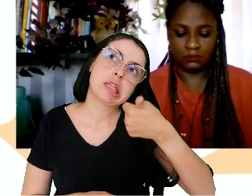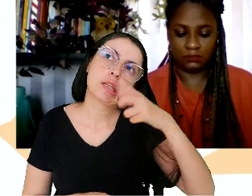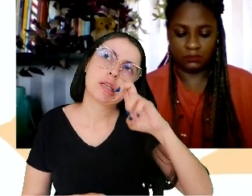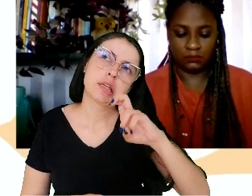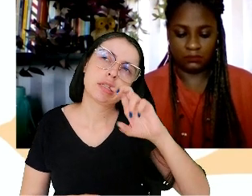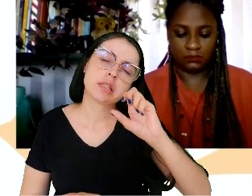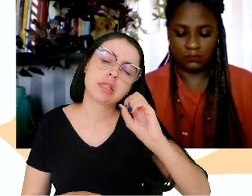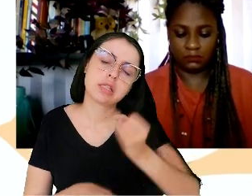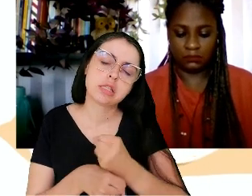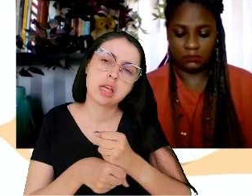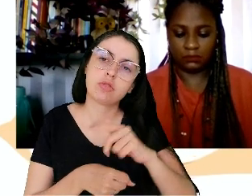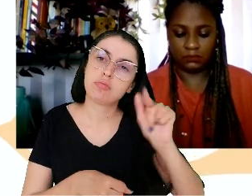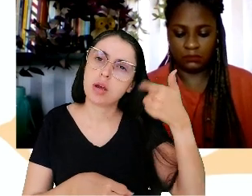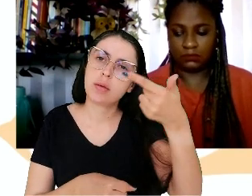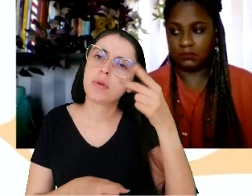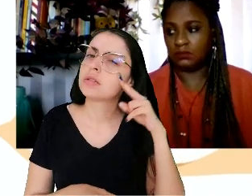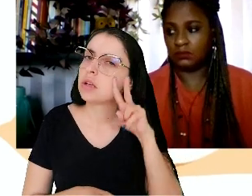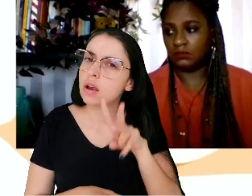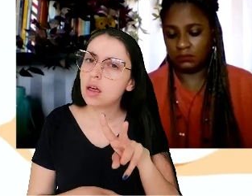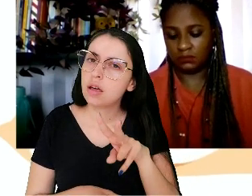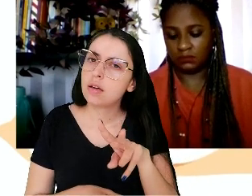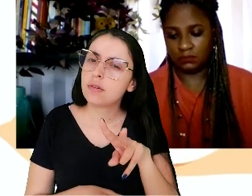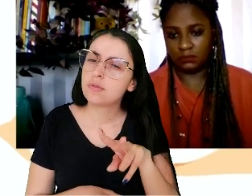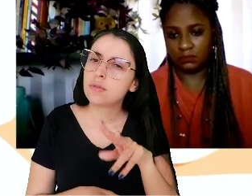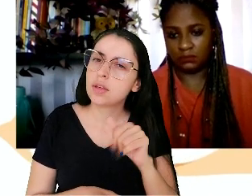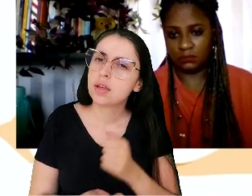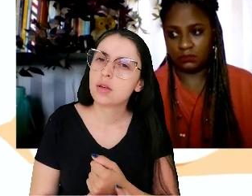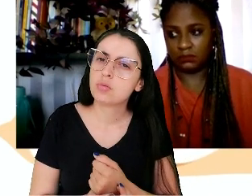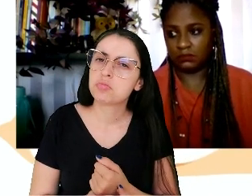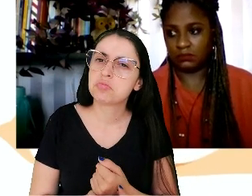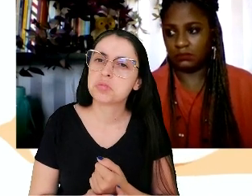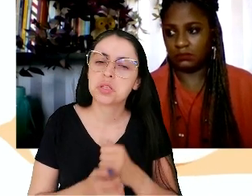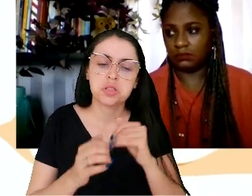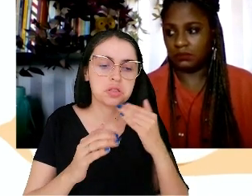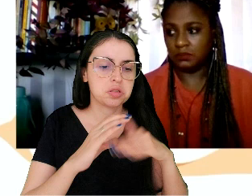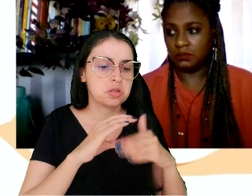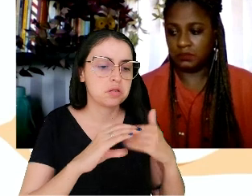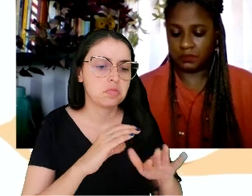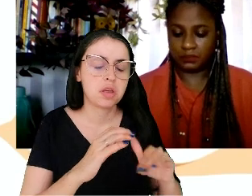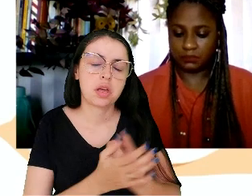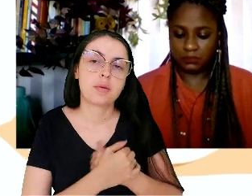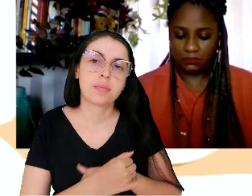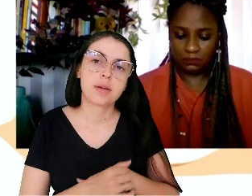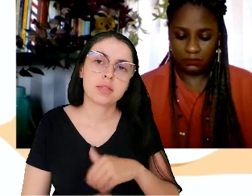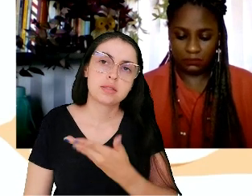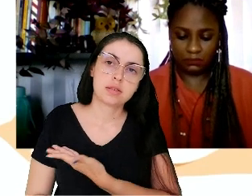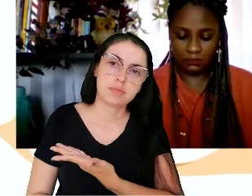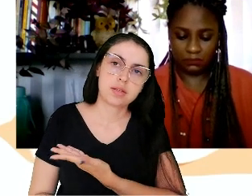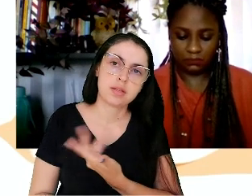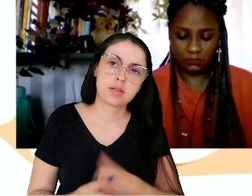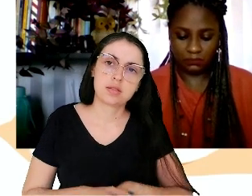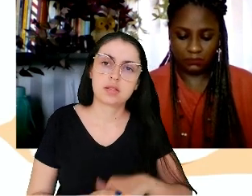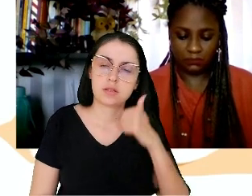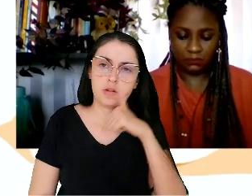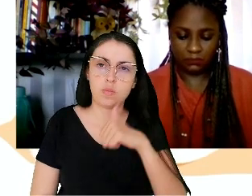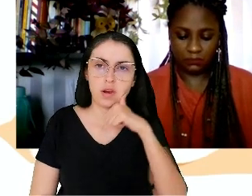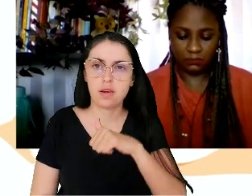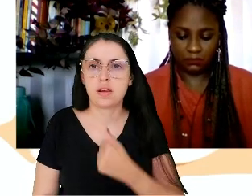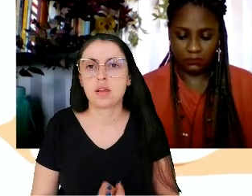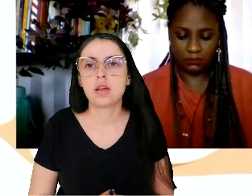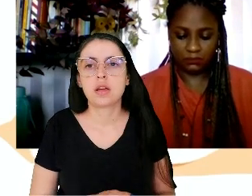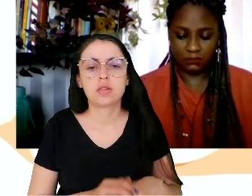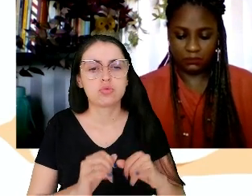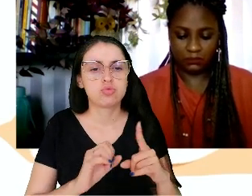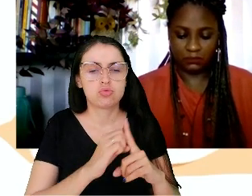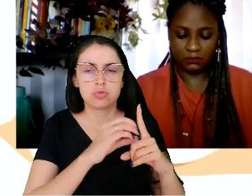depois, e ela começa a observar, por base de um questionário que ela distribui para essas colegas, que essas mulheres que viviam